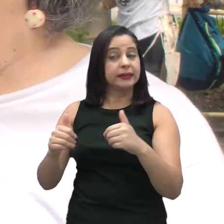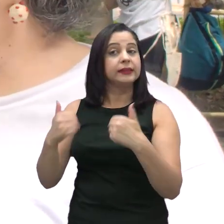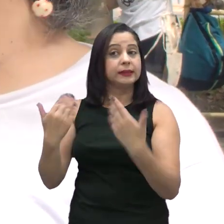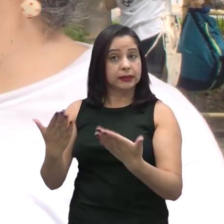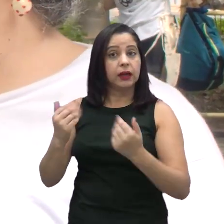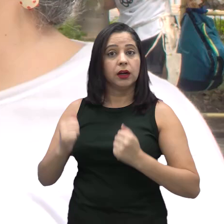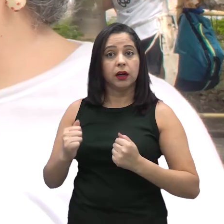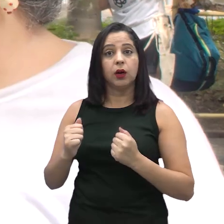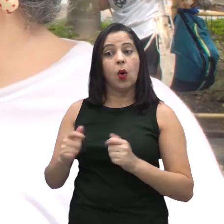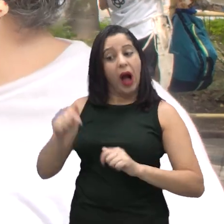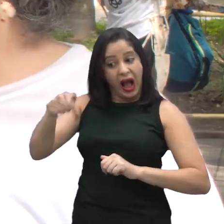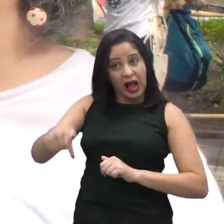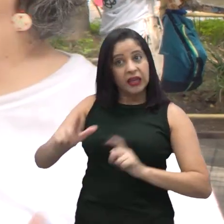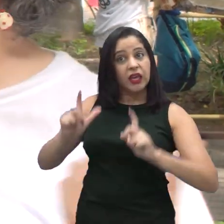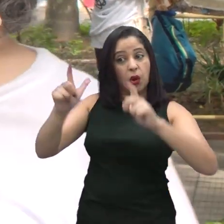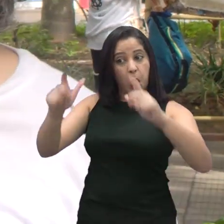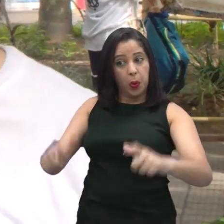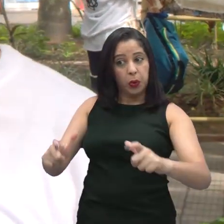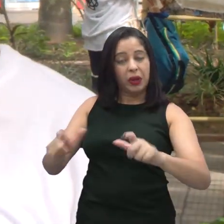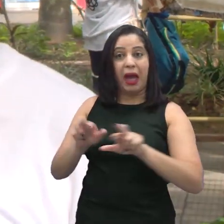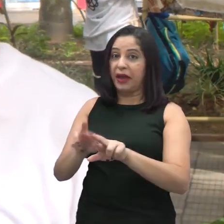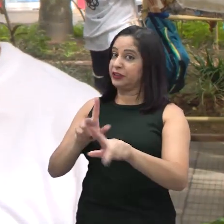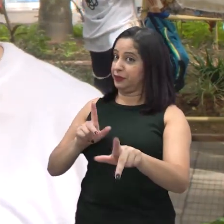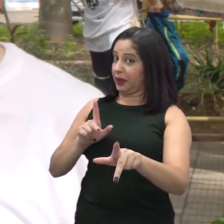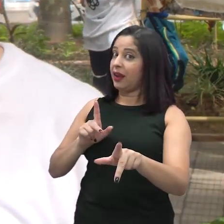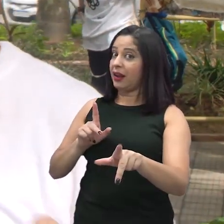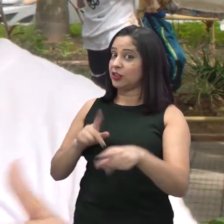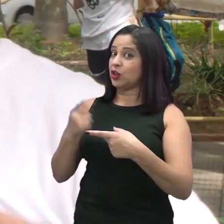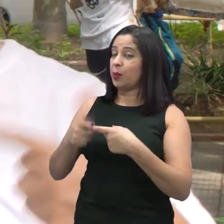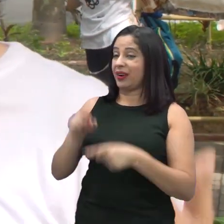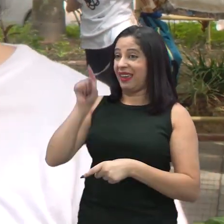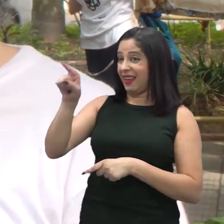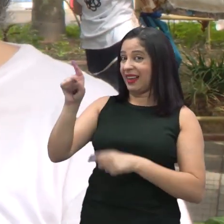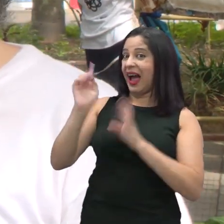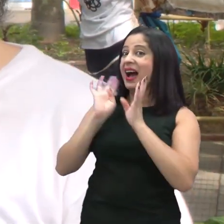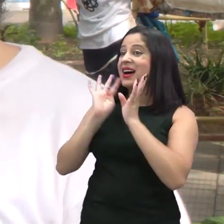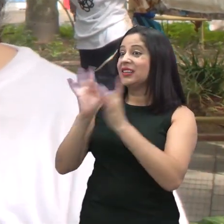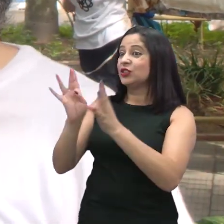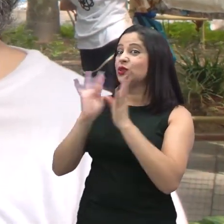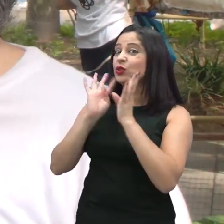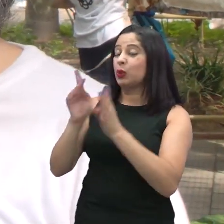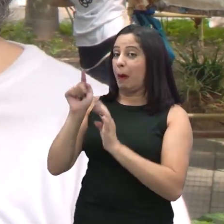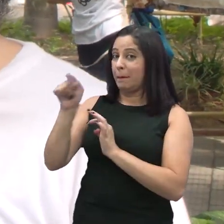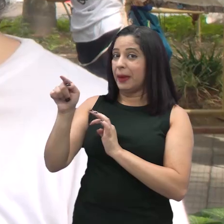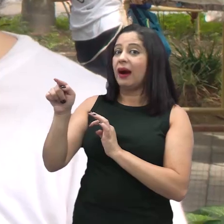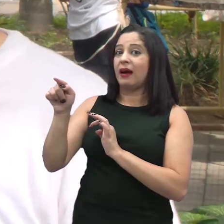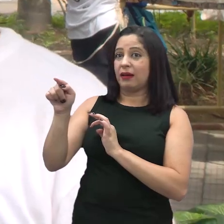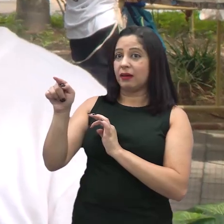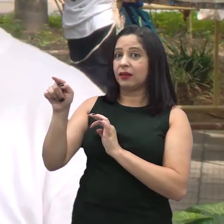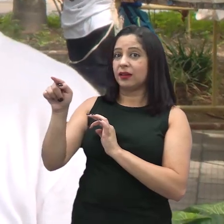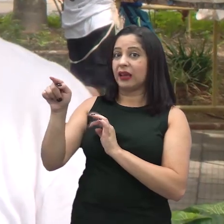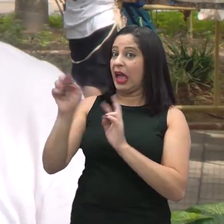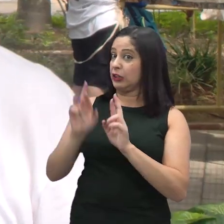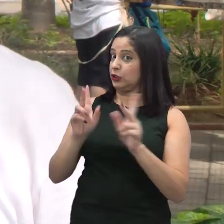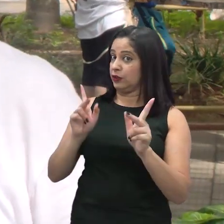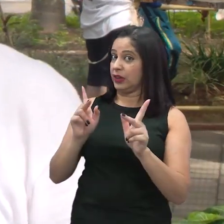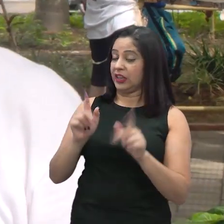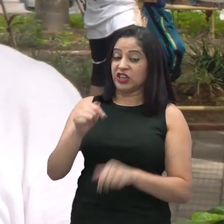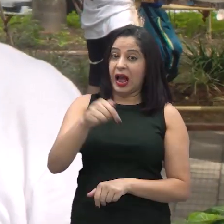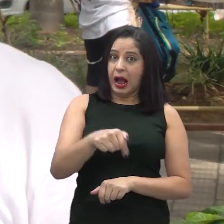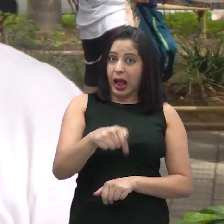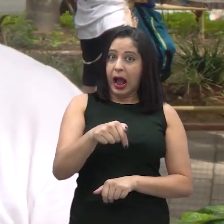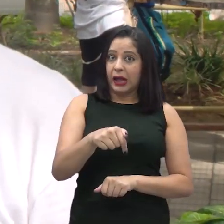público. Aqui é um lugar muito diferente do que do parque, né? Aqui a gente tem um público espontâneo muito grande o tempo inteiro, né?